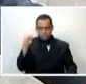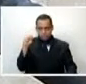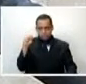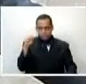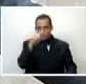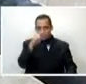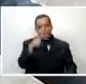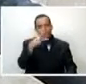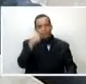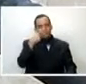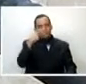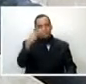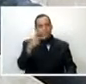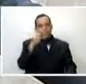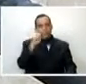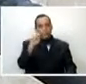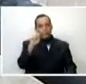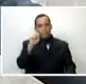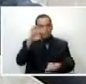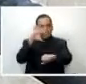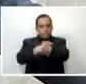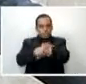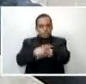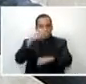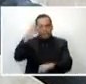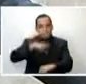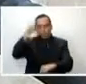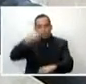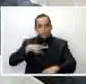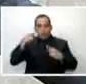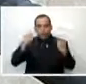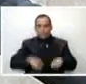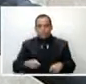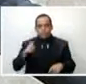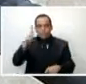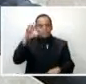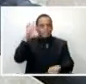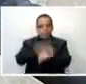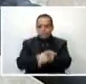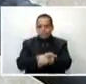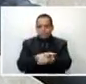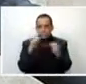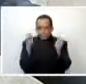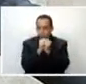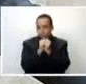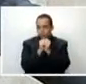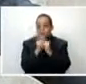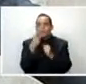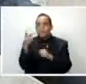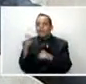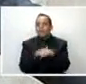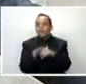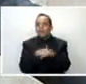esse tipo de fala dele é em relação à segurança pessoal. Ele não era um homem que precisava de segurança para tratar com as pessoas. E,